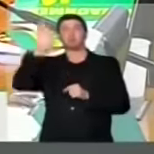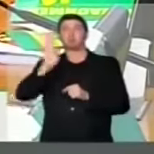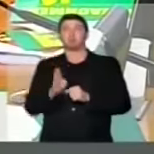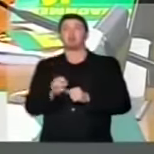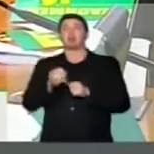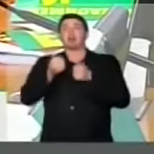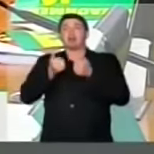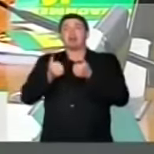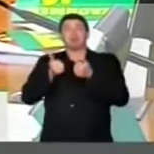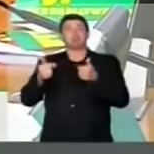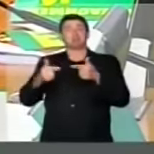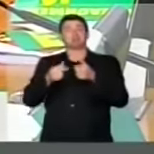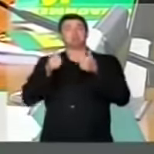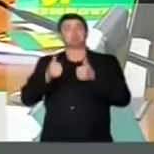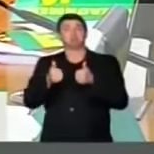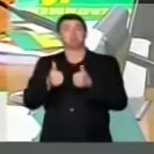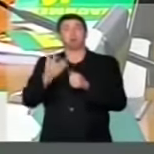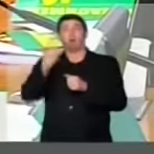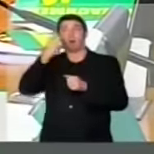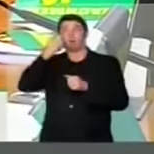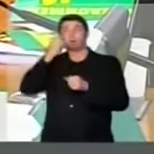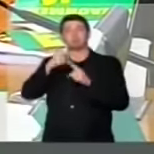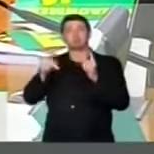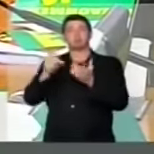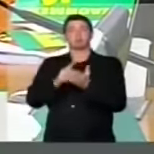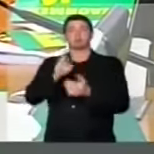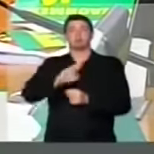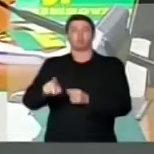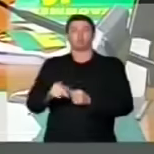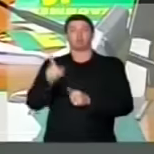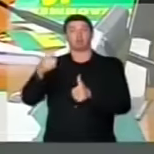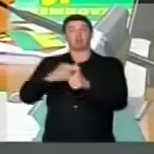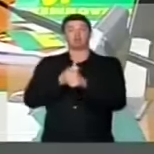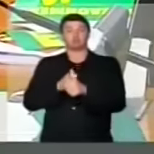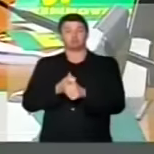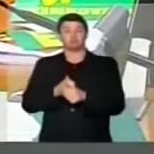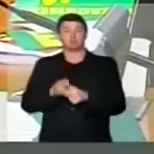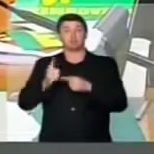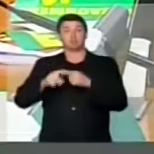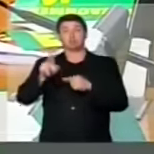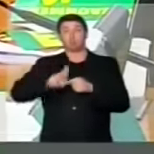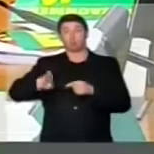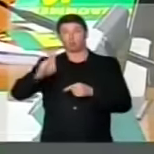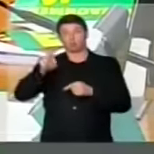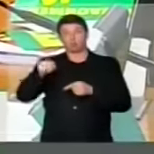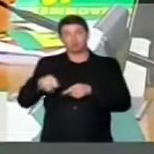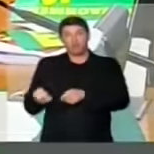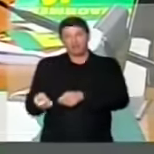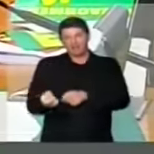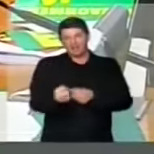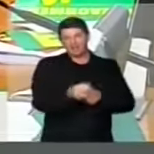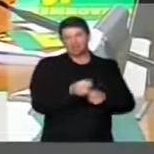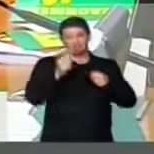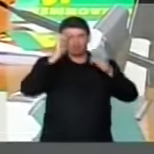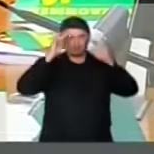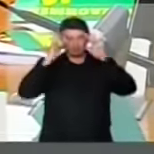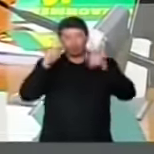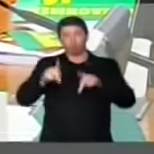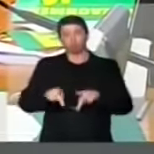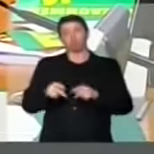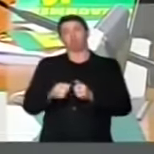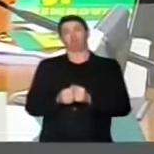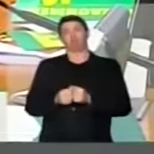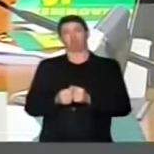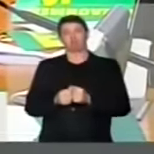era uma situação adequada e superavitária, e não era. Era deficitária, porque ela usou deste engodo para induzir a erro a população